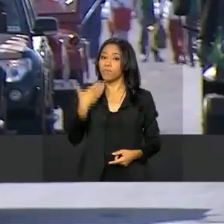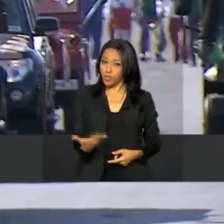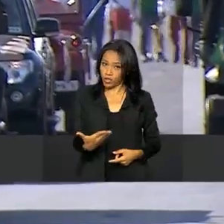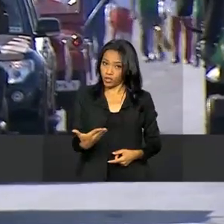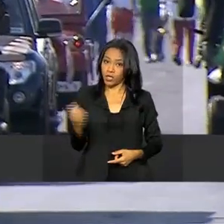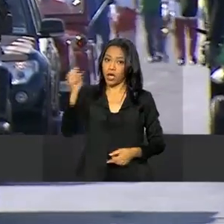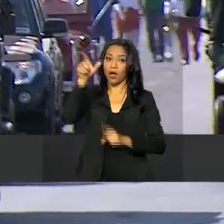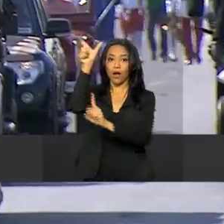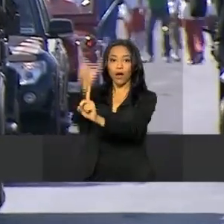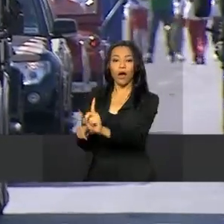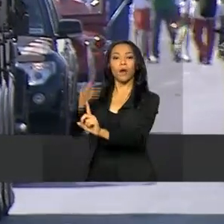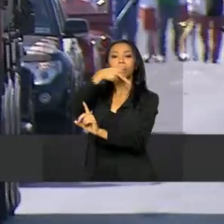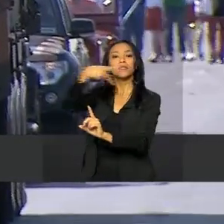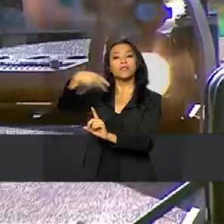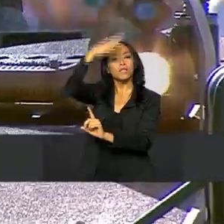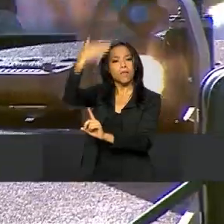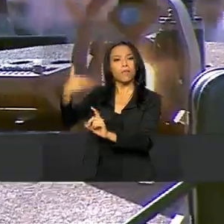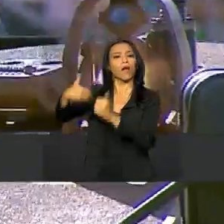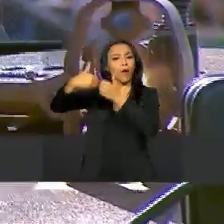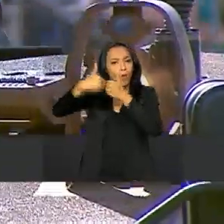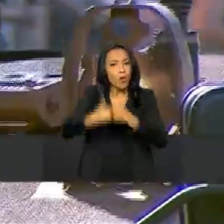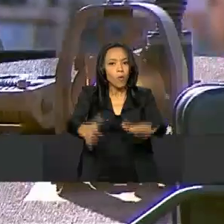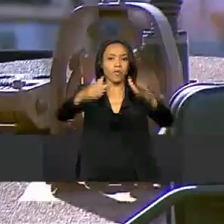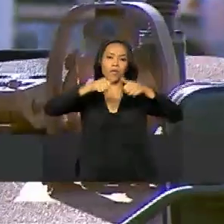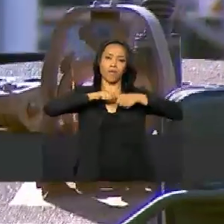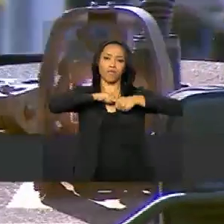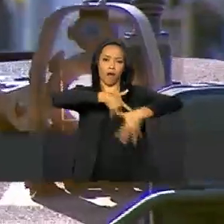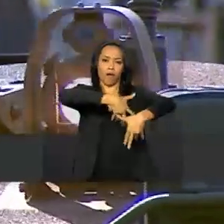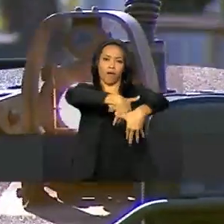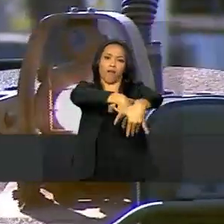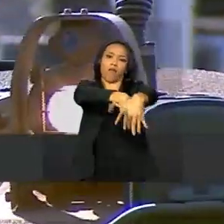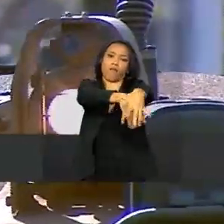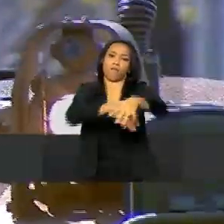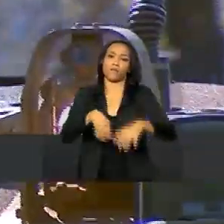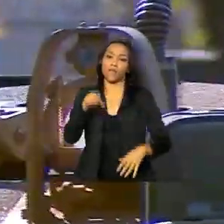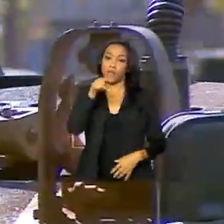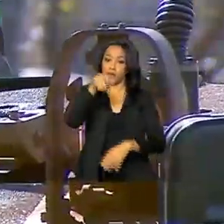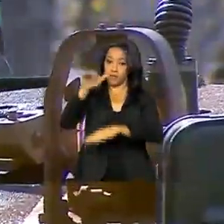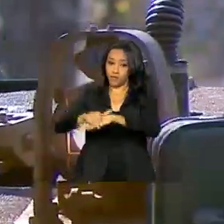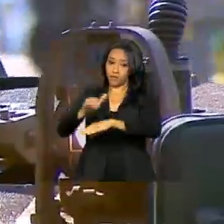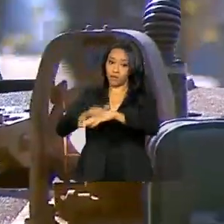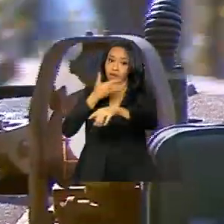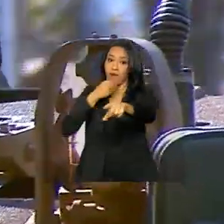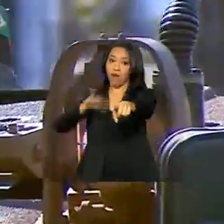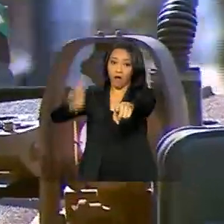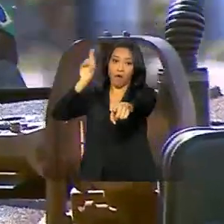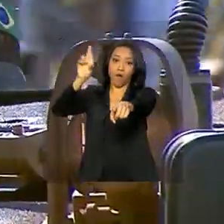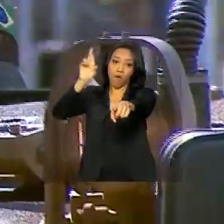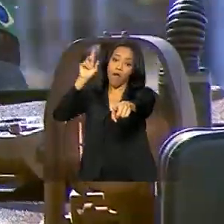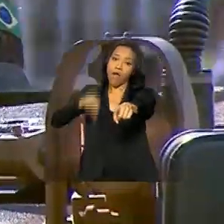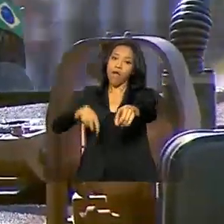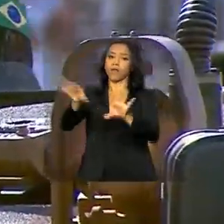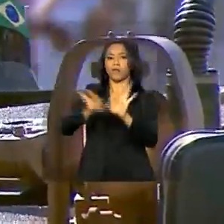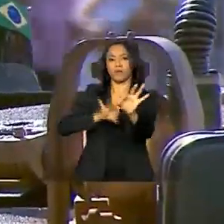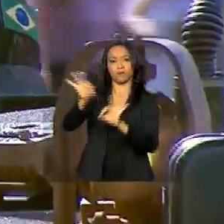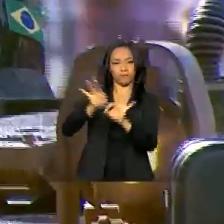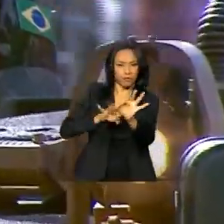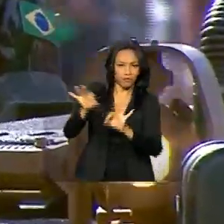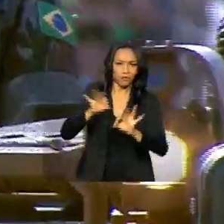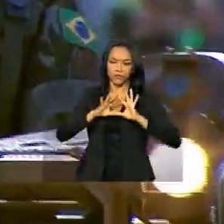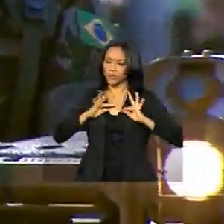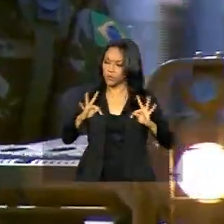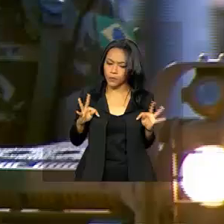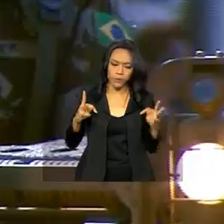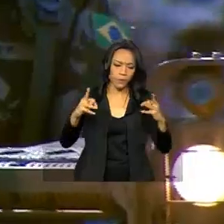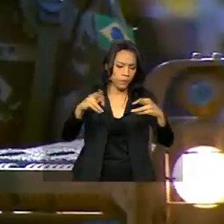Temer para iniciar o desfile. Ele é o responsável por toda a organização do desfile, toda a